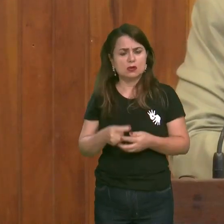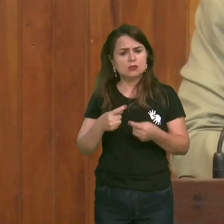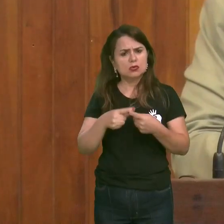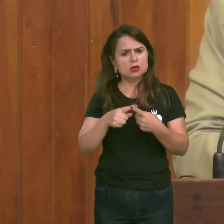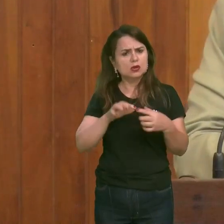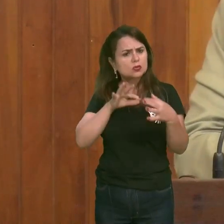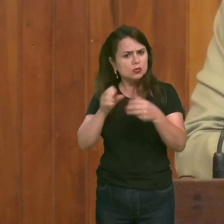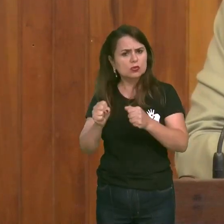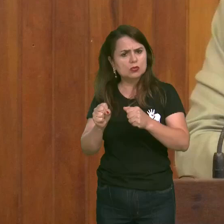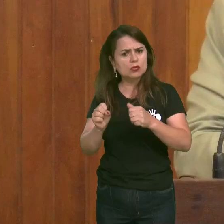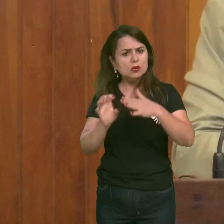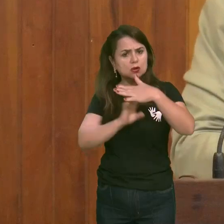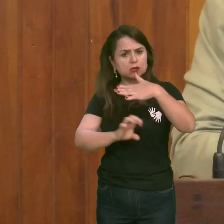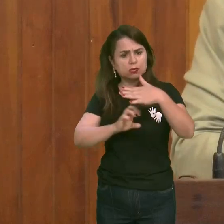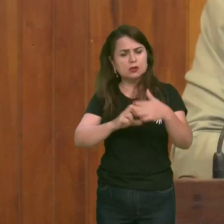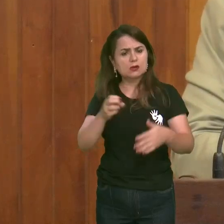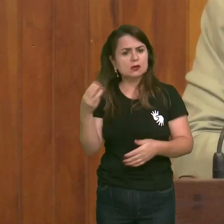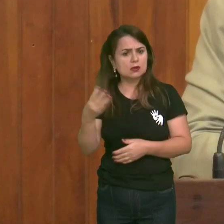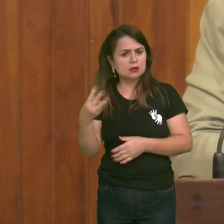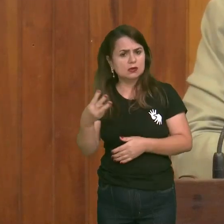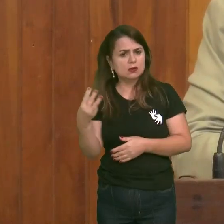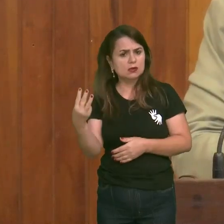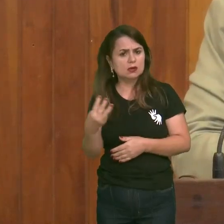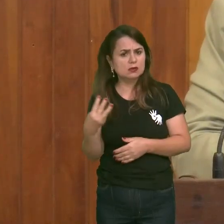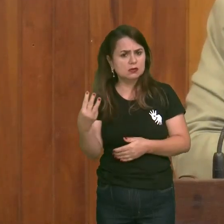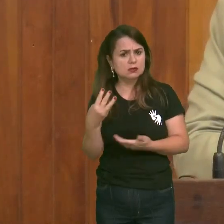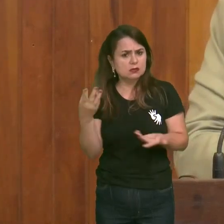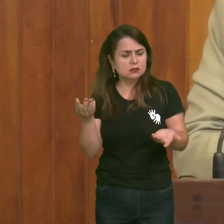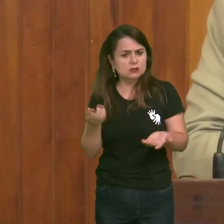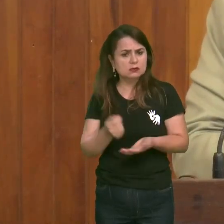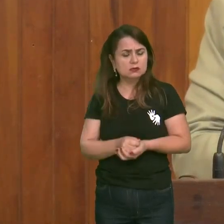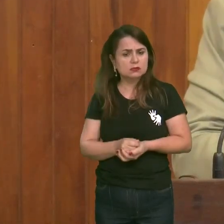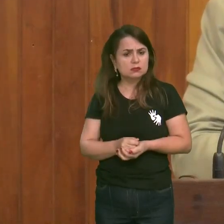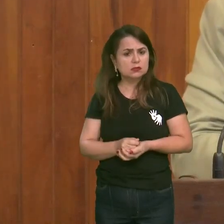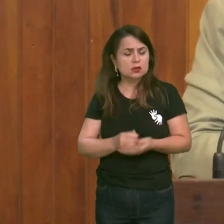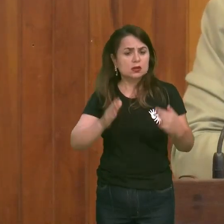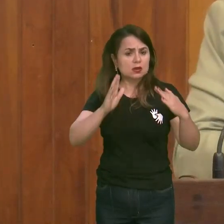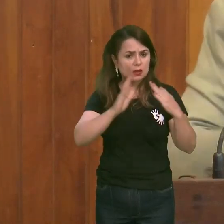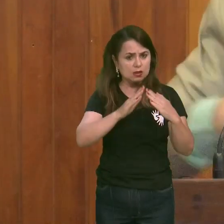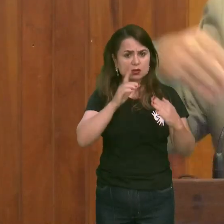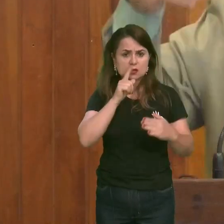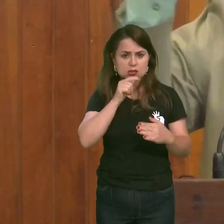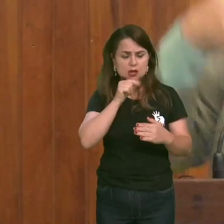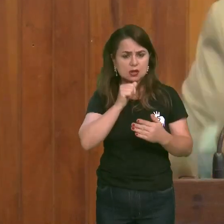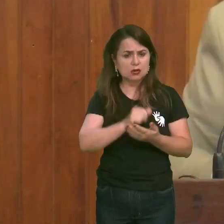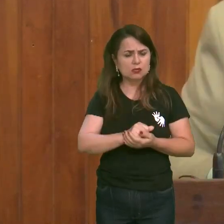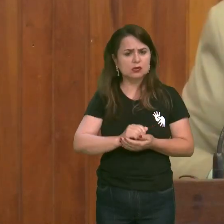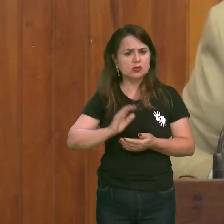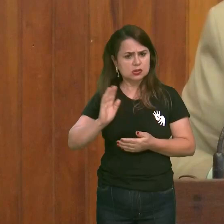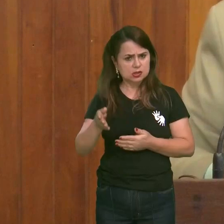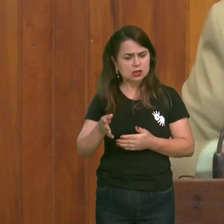vai administrar o dai Foi aprovado a concessão